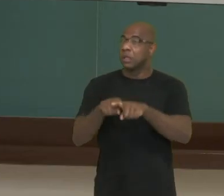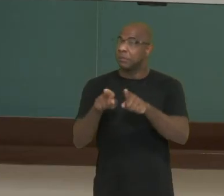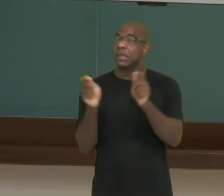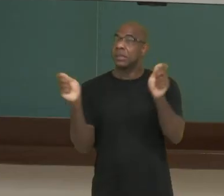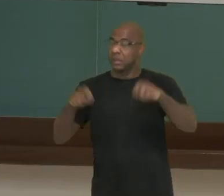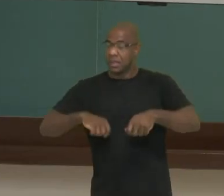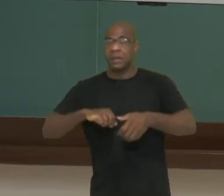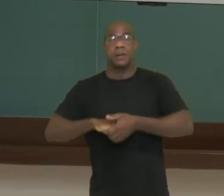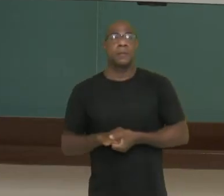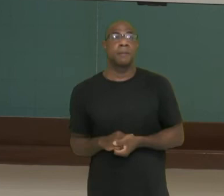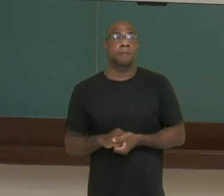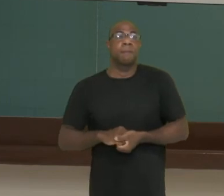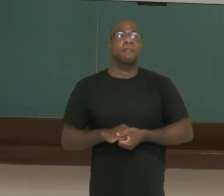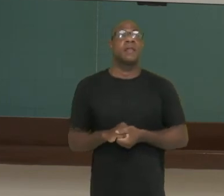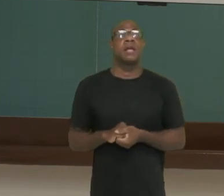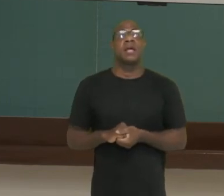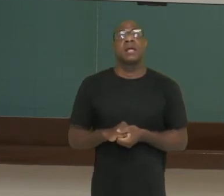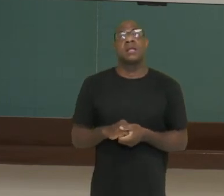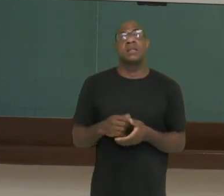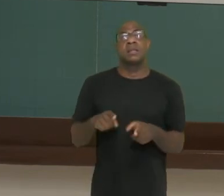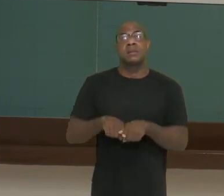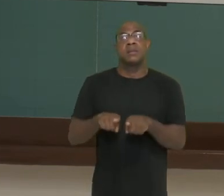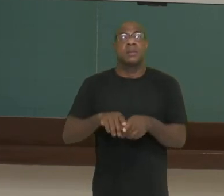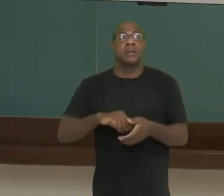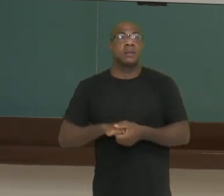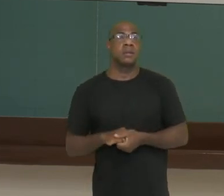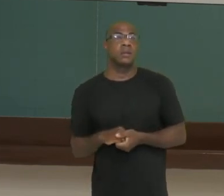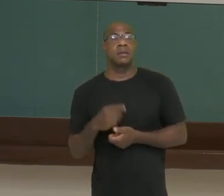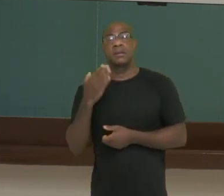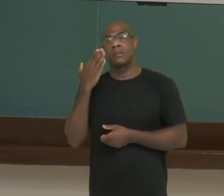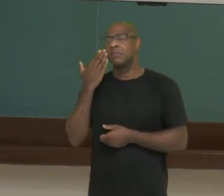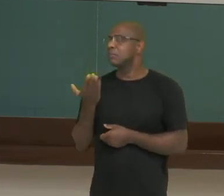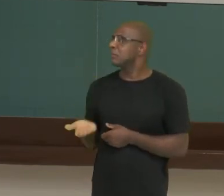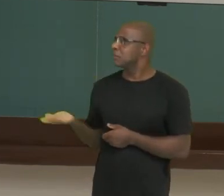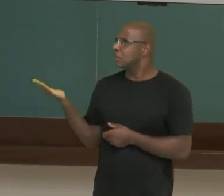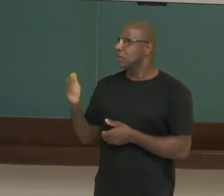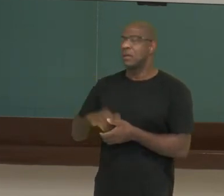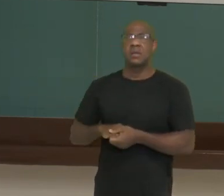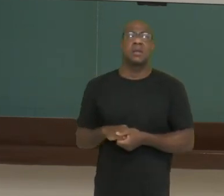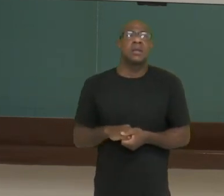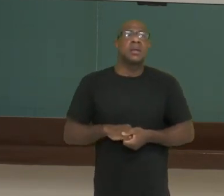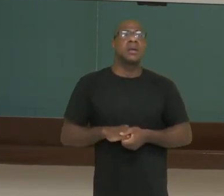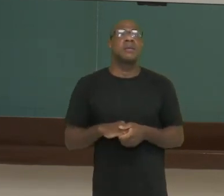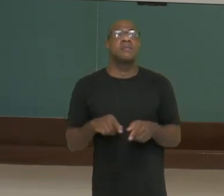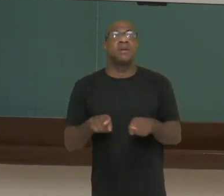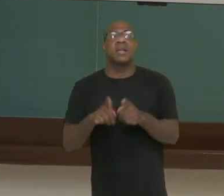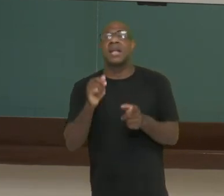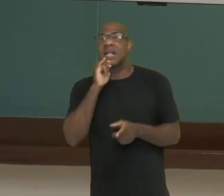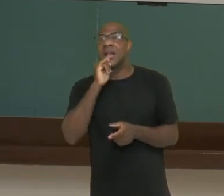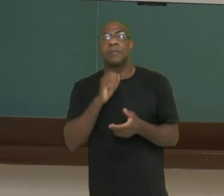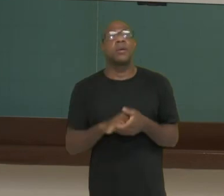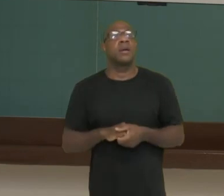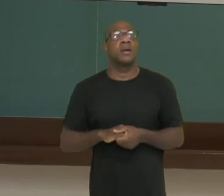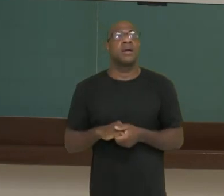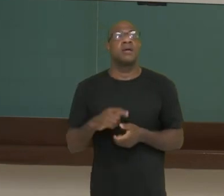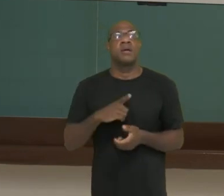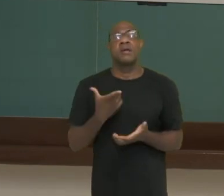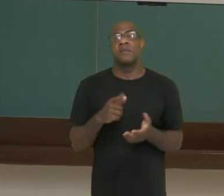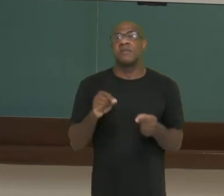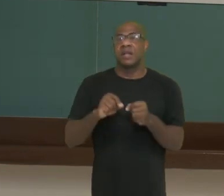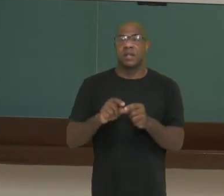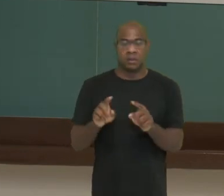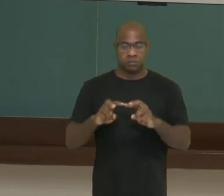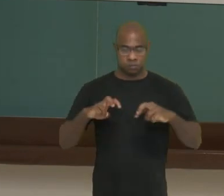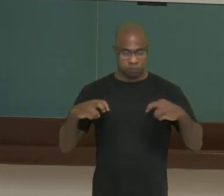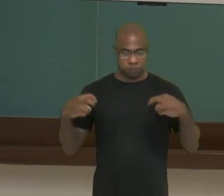frente. Nós falamos ali, falou teste clínico, mas vai ser no hospital? Não, teste clínico é lá, por exemplo, posso fazer uma conversa